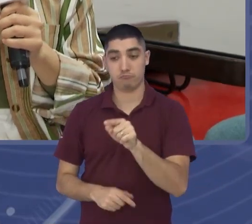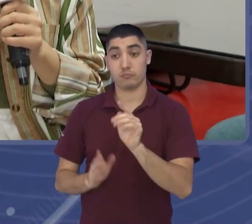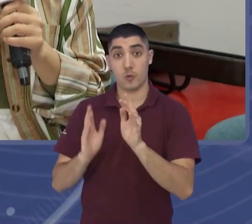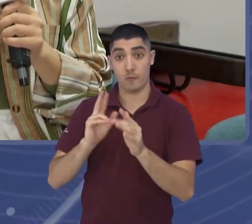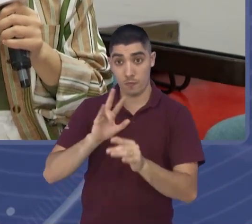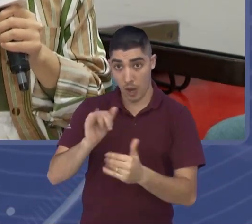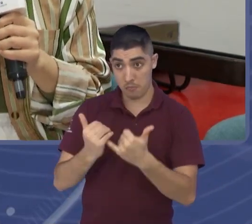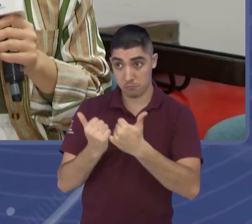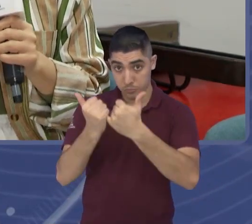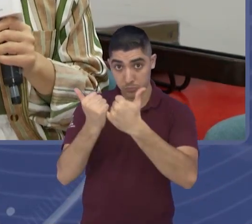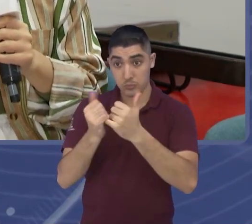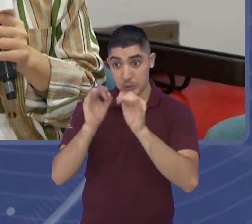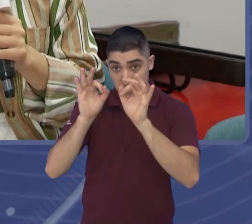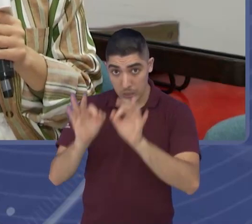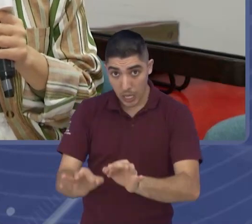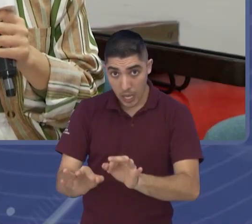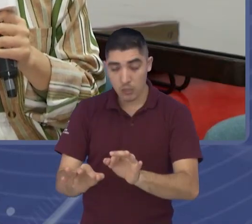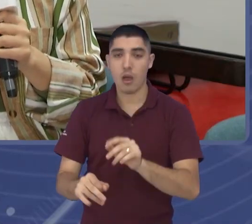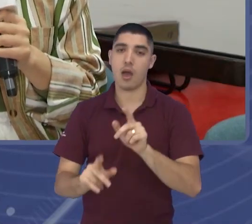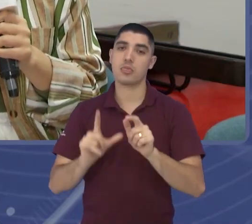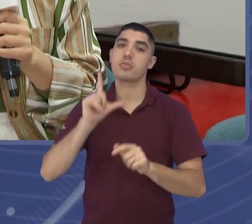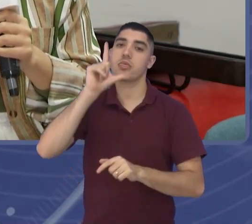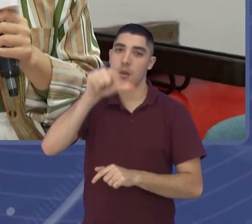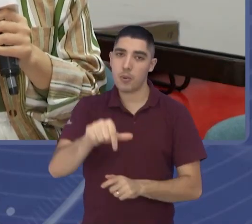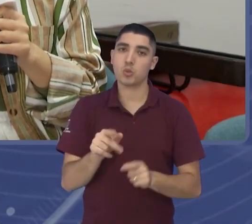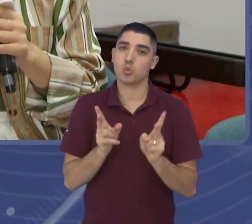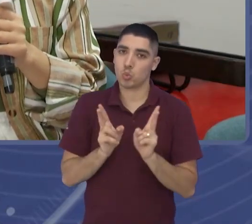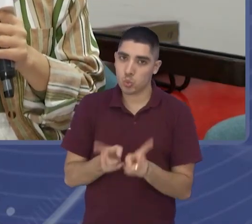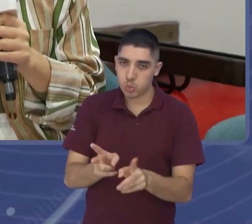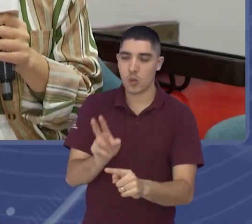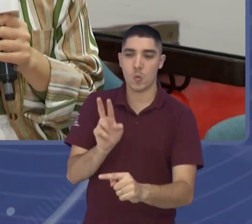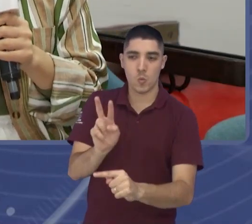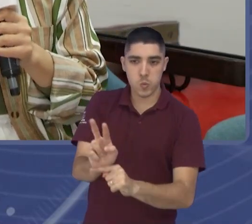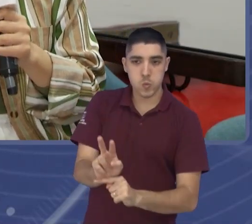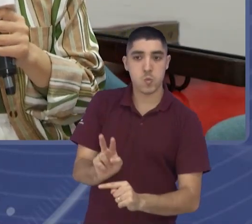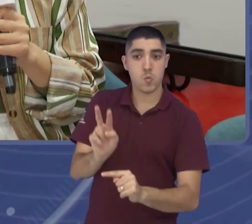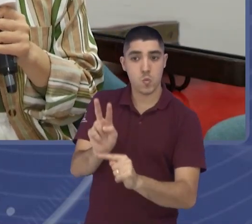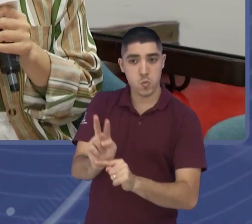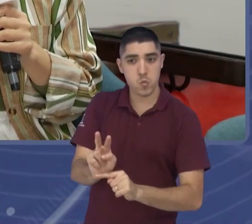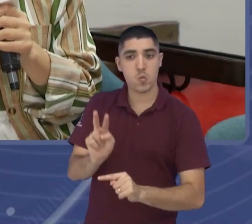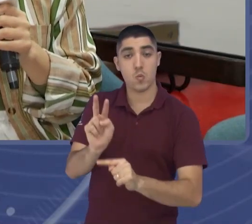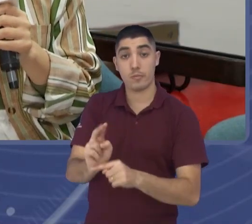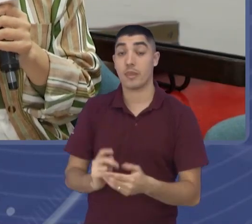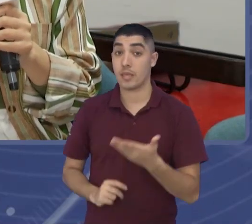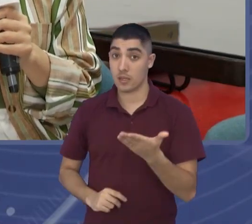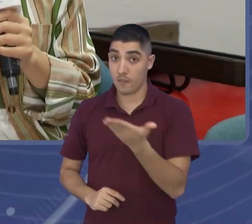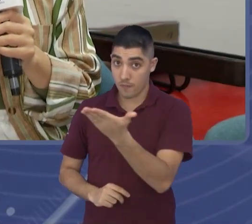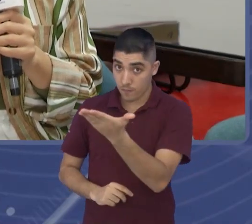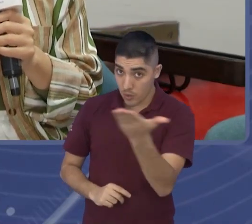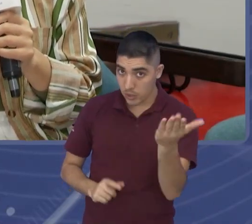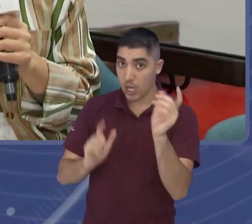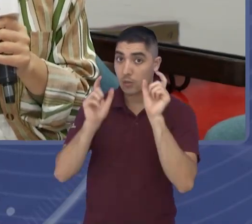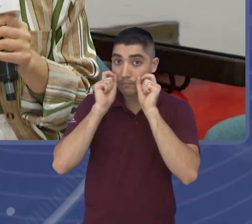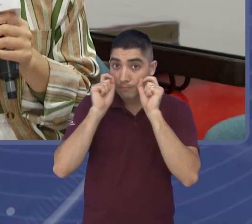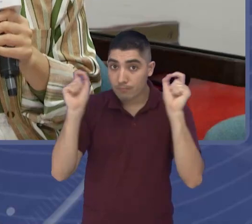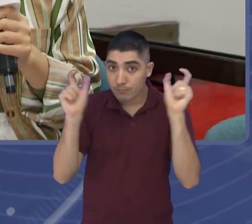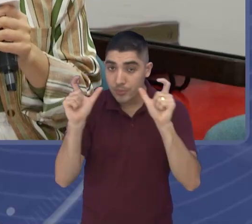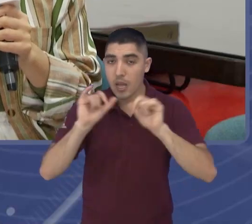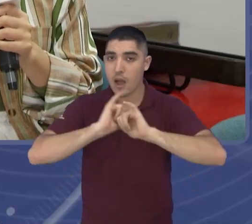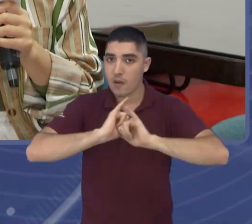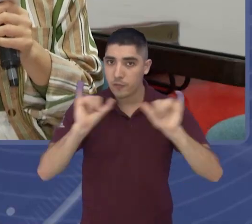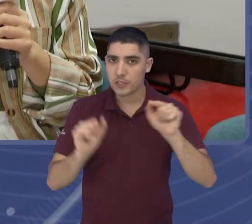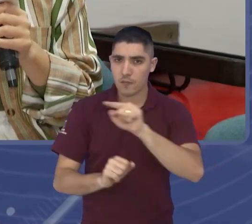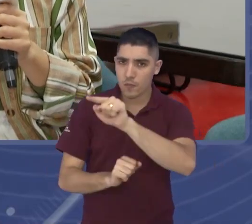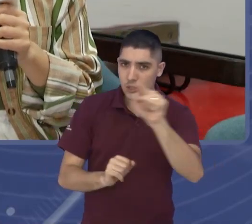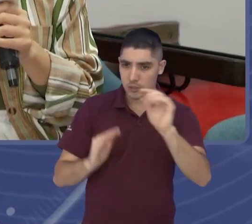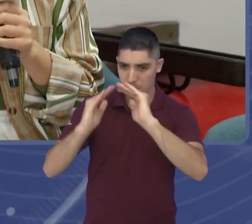que um bem se torna um patrimônio. E fica aí o recado, então, se você, né, população, você que é cidadão aqui de São José,